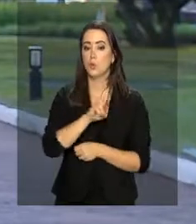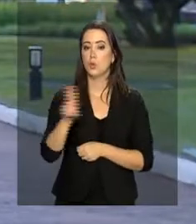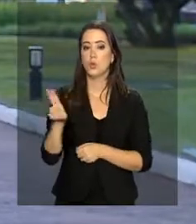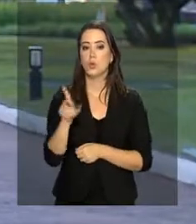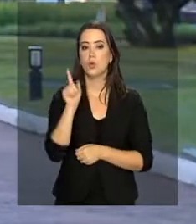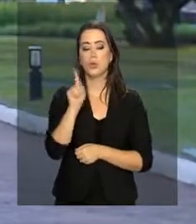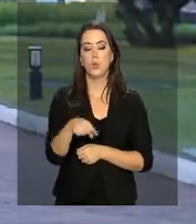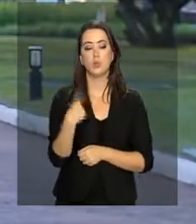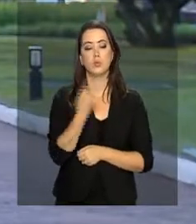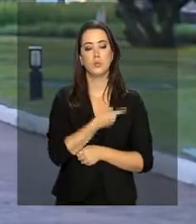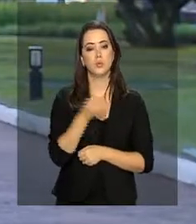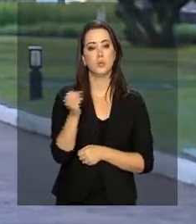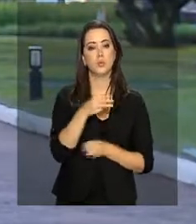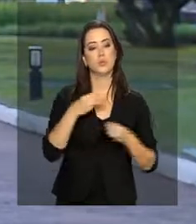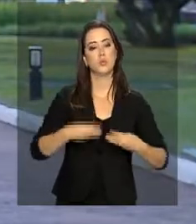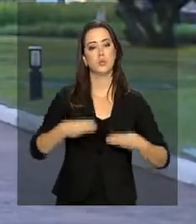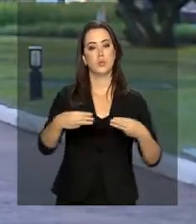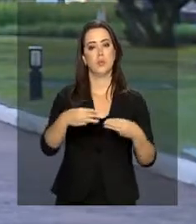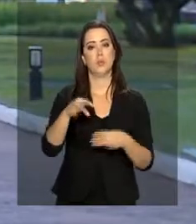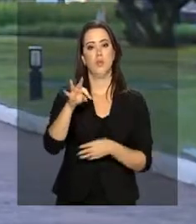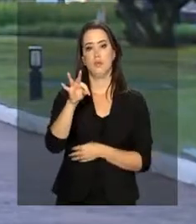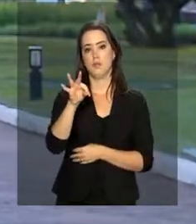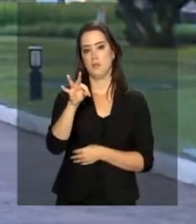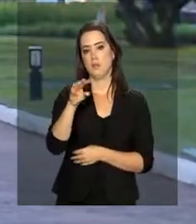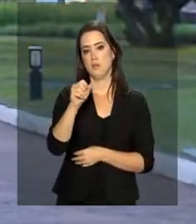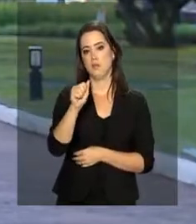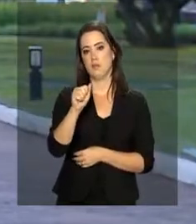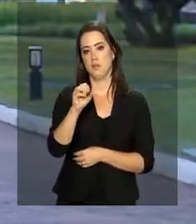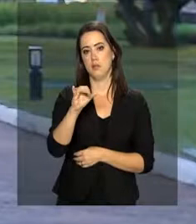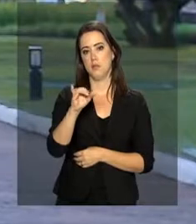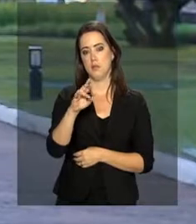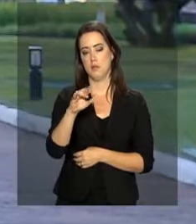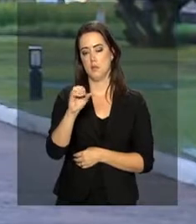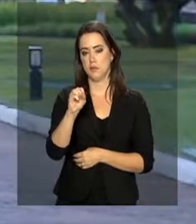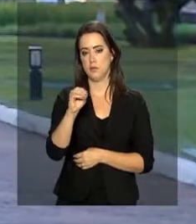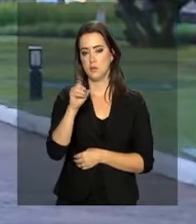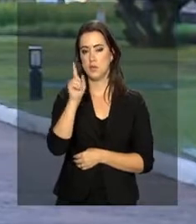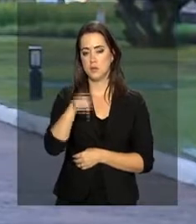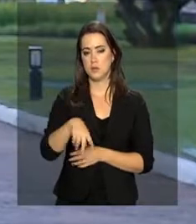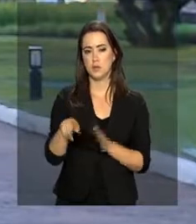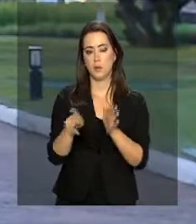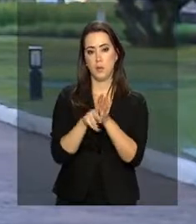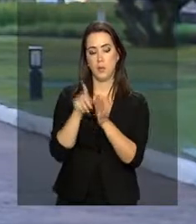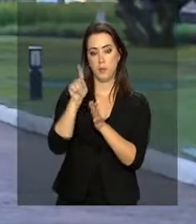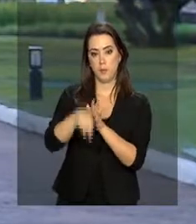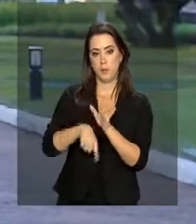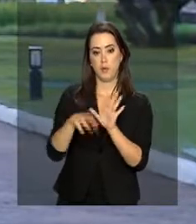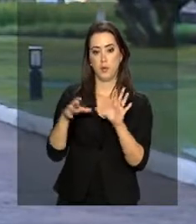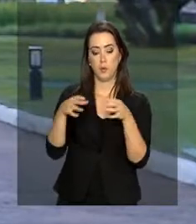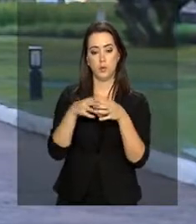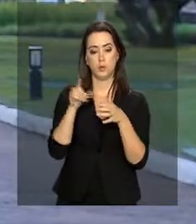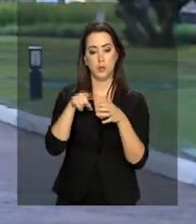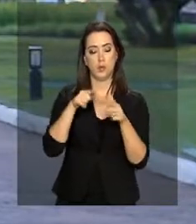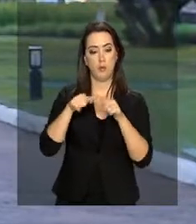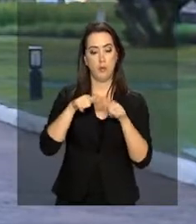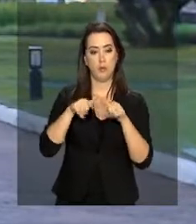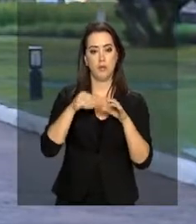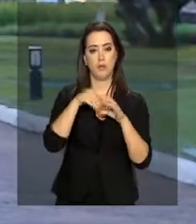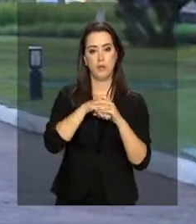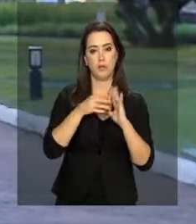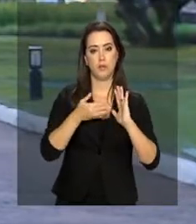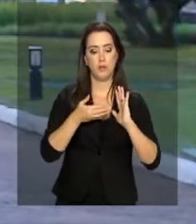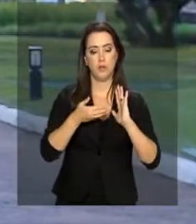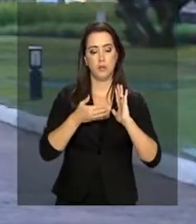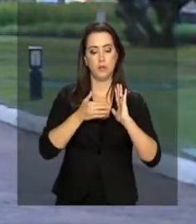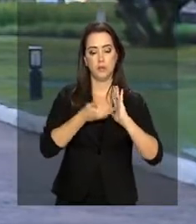novo ministro da infraestrutura tarcísio gomes de freitas consultor legislativo da câmara dos deputados tarcísio já foi capitão do